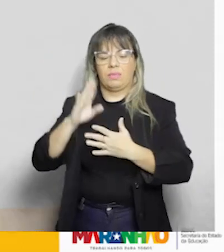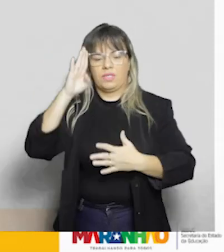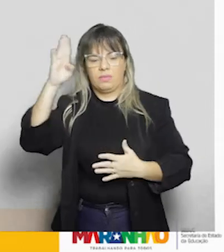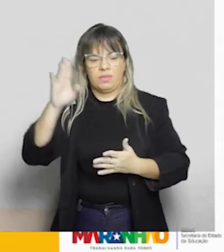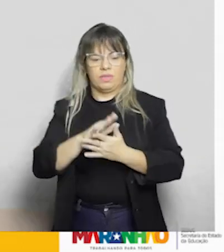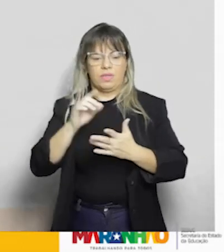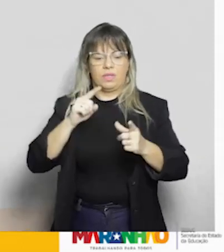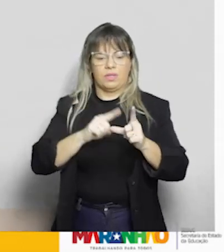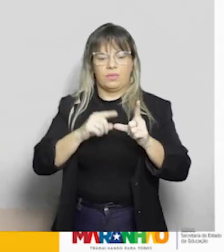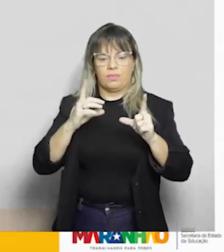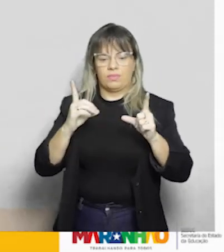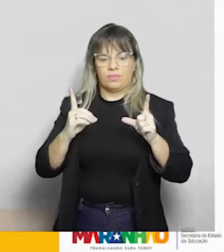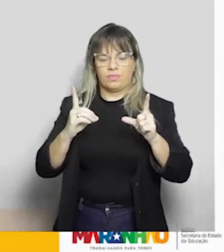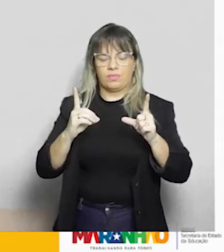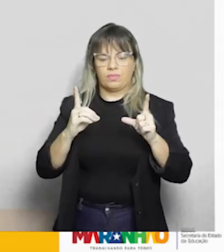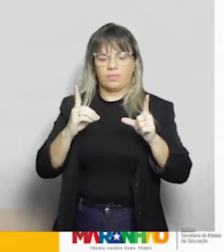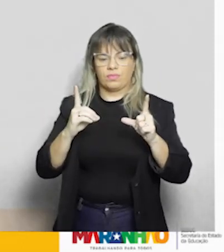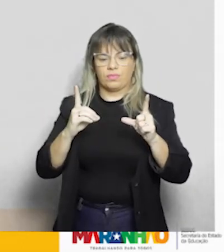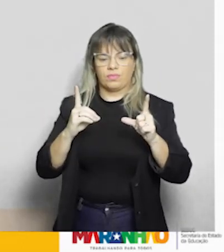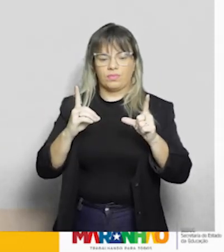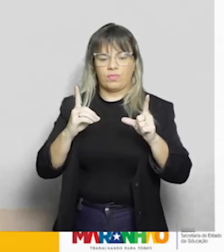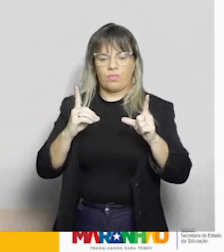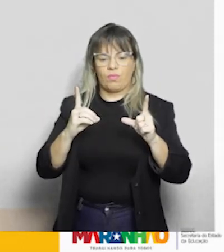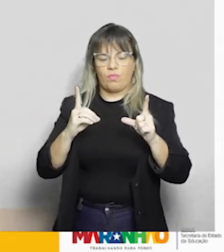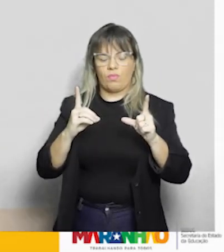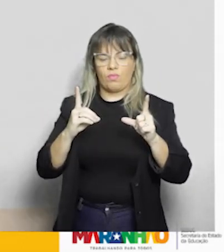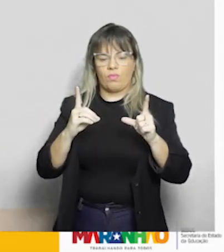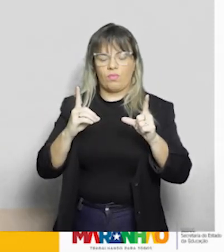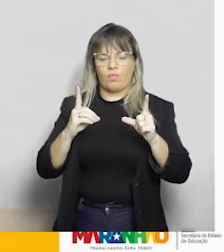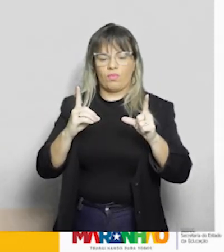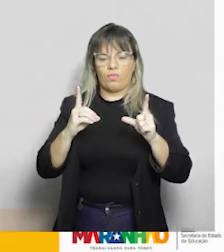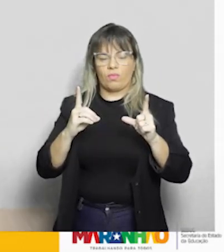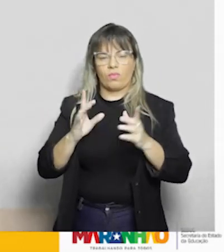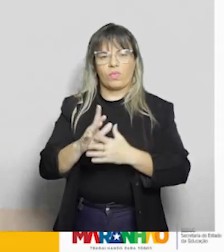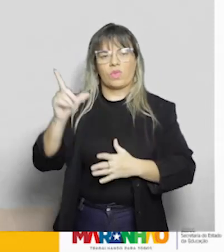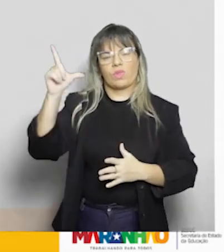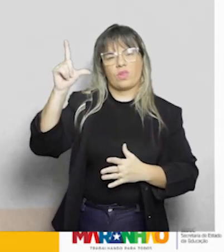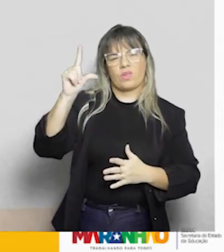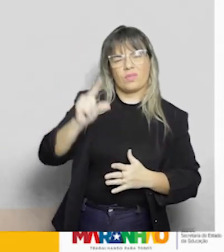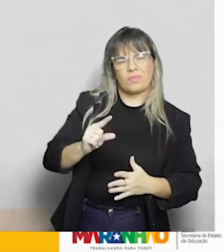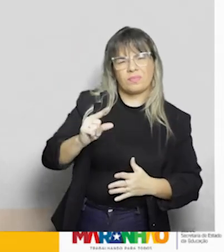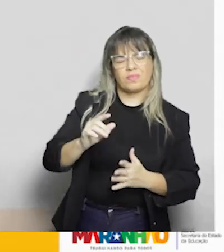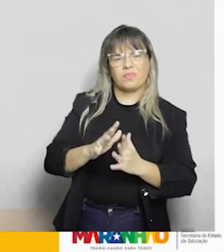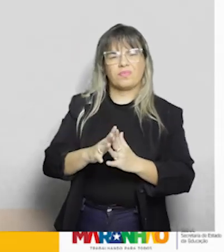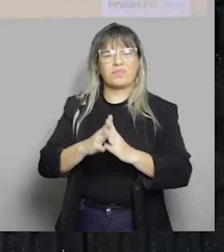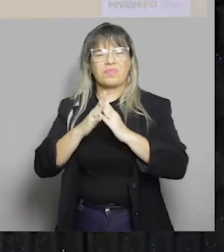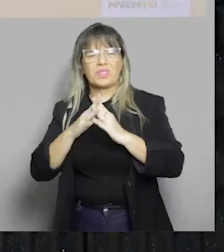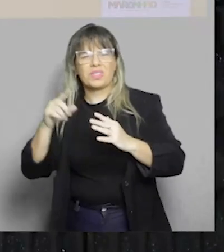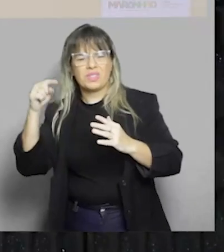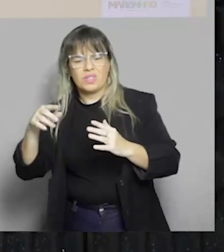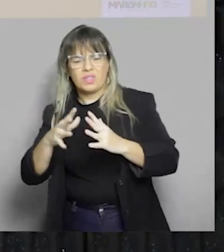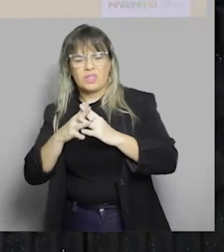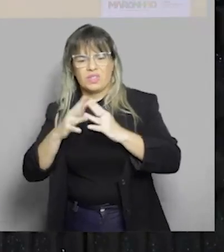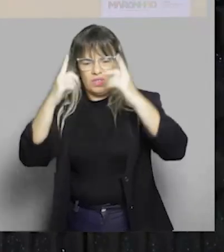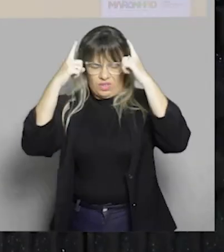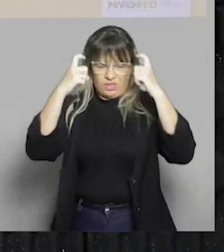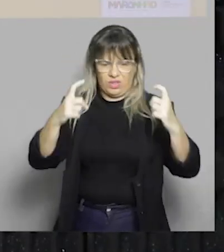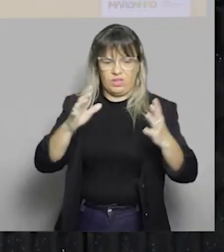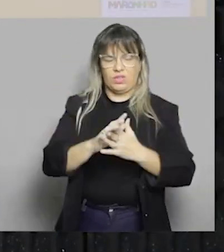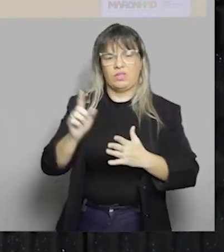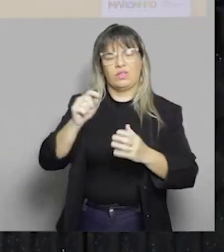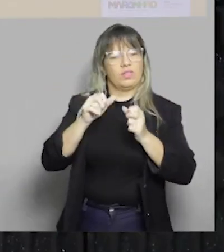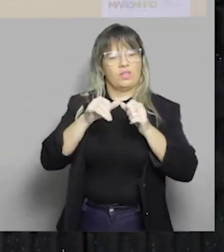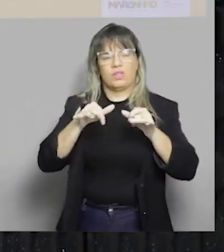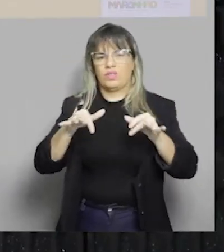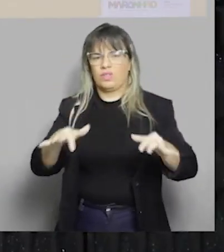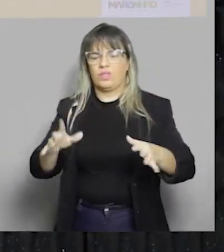Letra D, o abrandamento, a diminuição de conflitos violentos? Não, galera. Com a expansão da Revolução Verde no Brasil, nós vamos ter principalmente